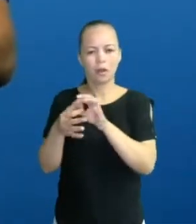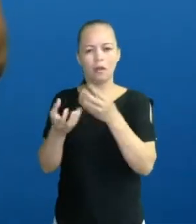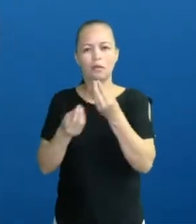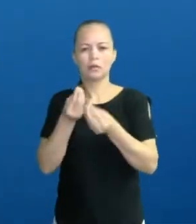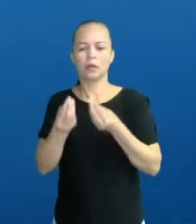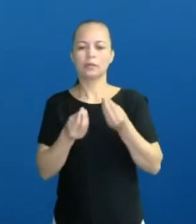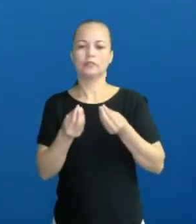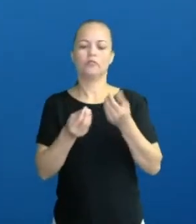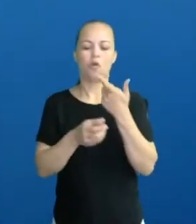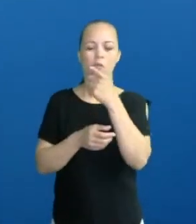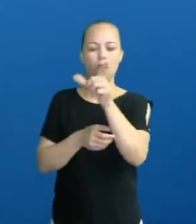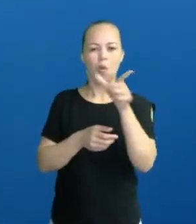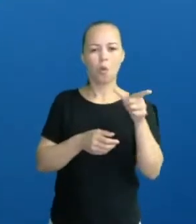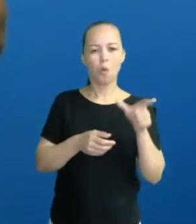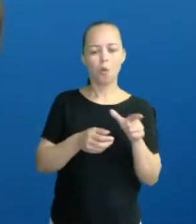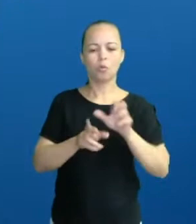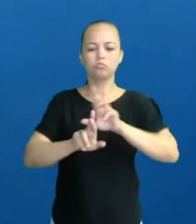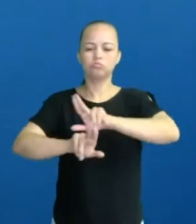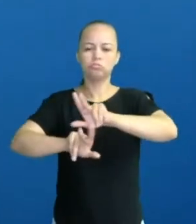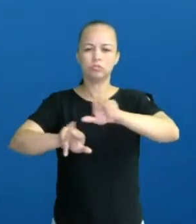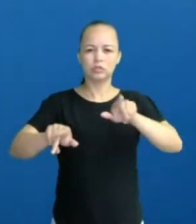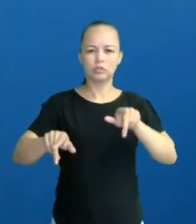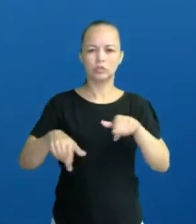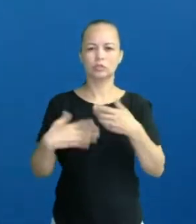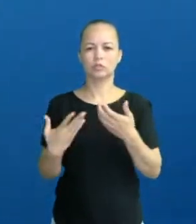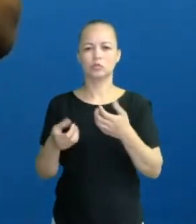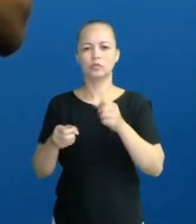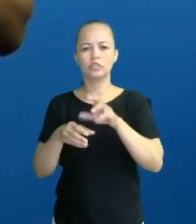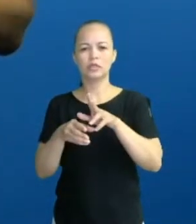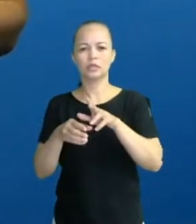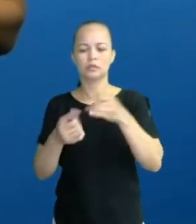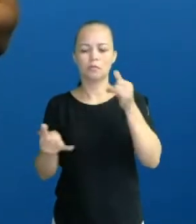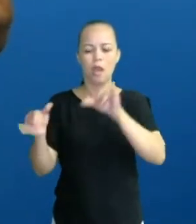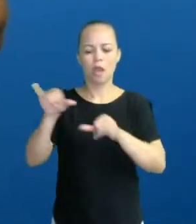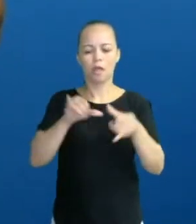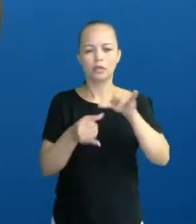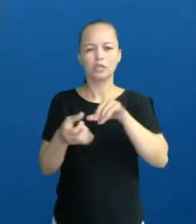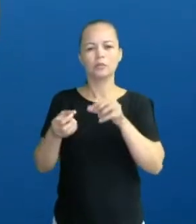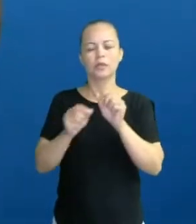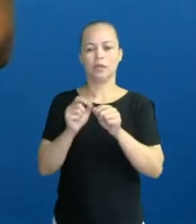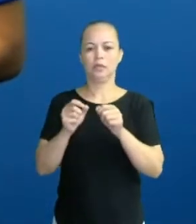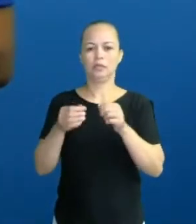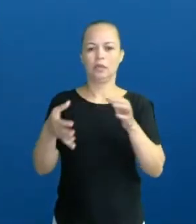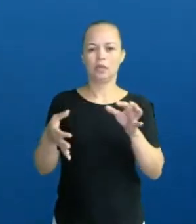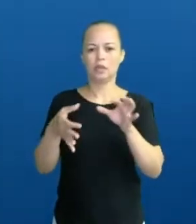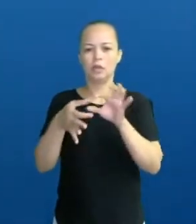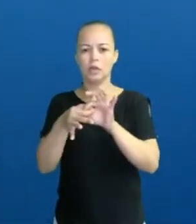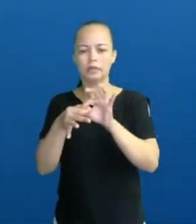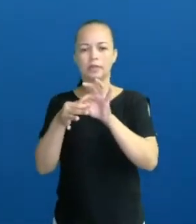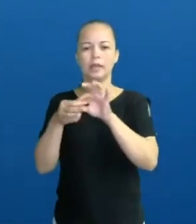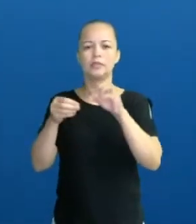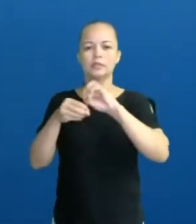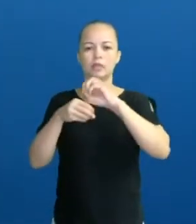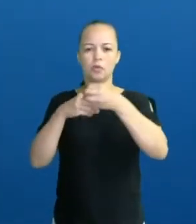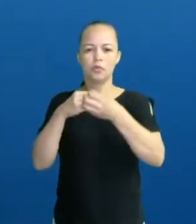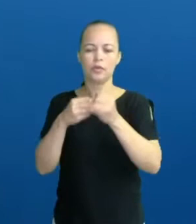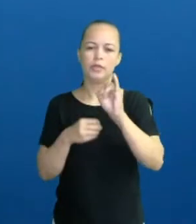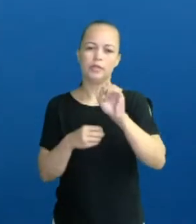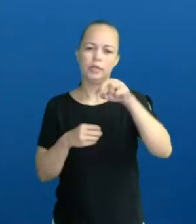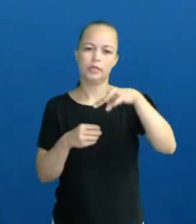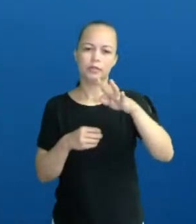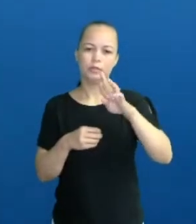formar outras espécies, outras substâncias químicas, eu posso dizer que eu estou diante de uma ligação que a gente chama de